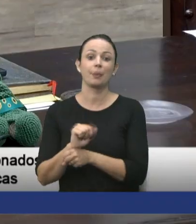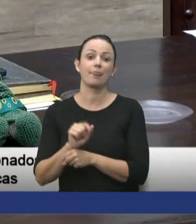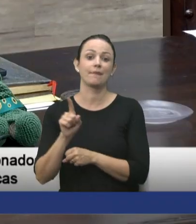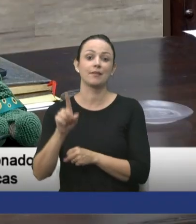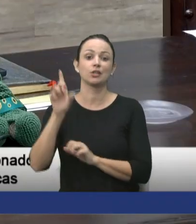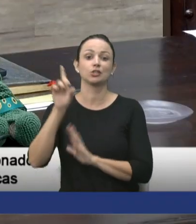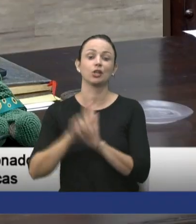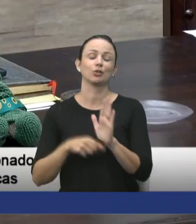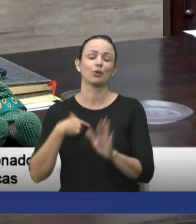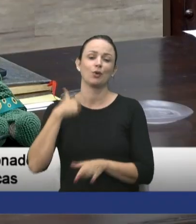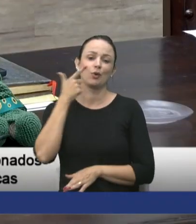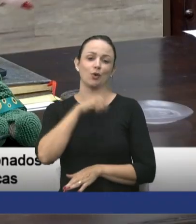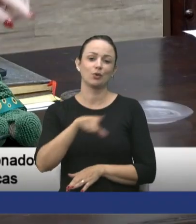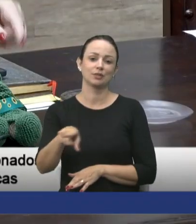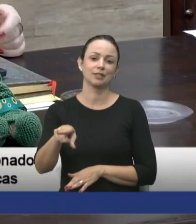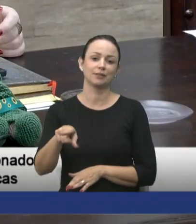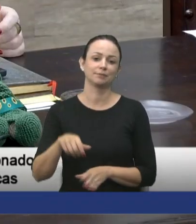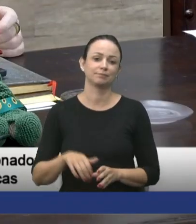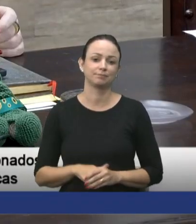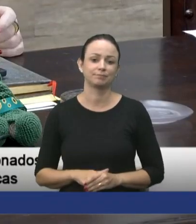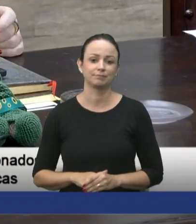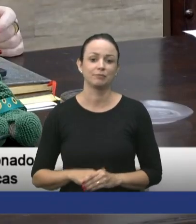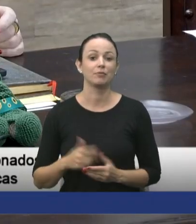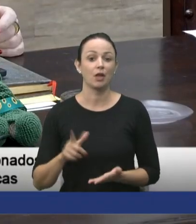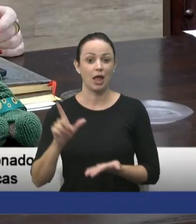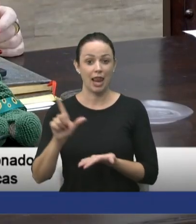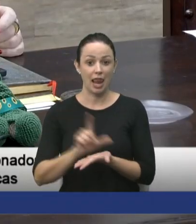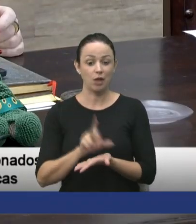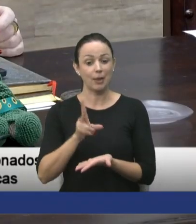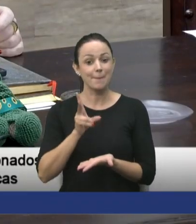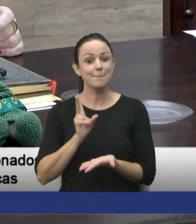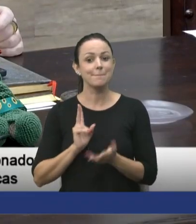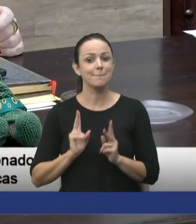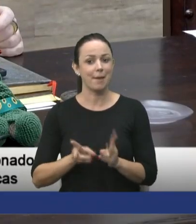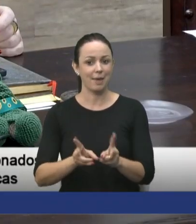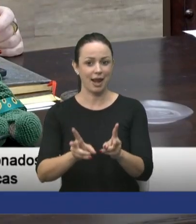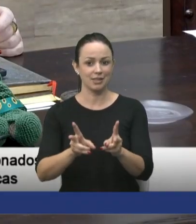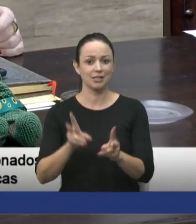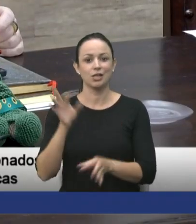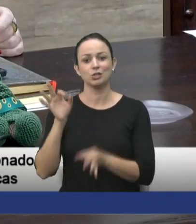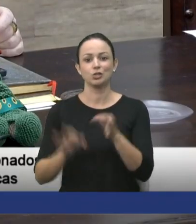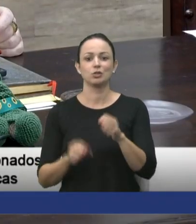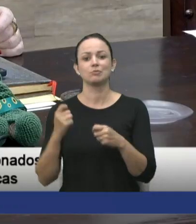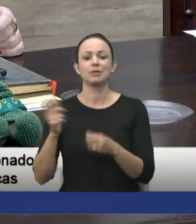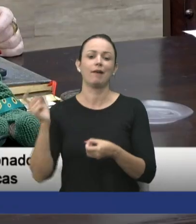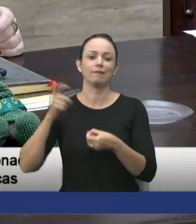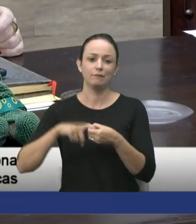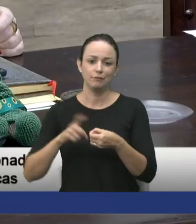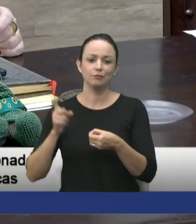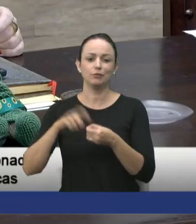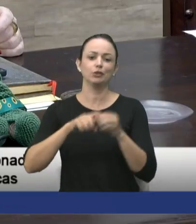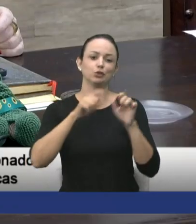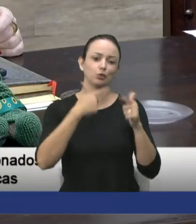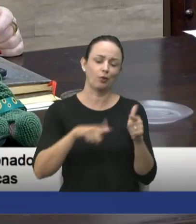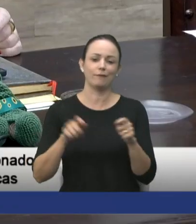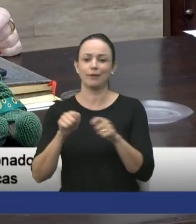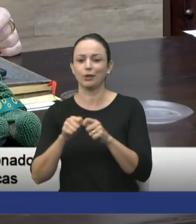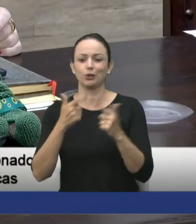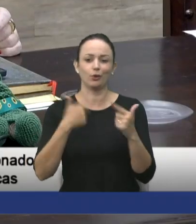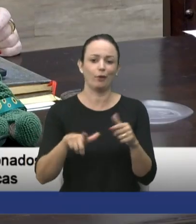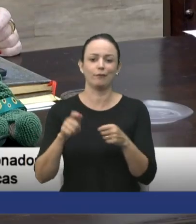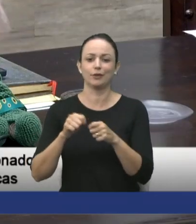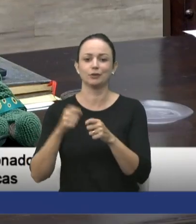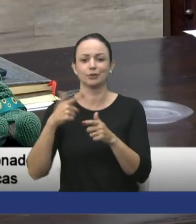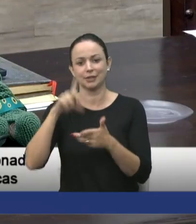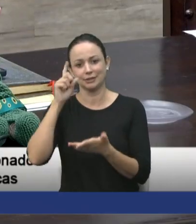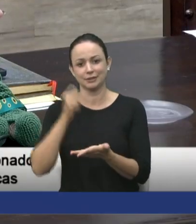que eu consegui ali. Então, quando o laudo é permanente, a justiça não vai precisar ficar reeditando as suas